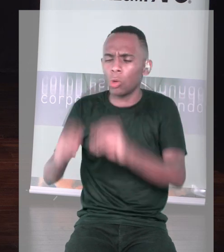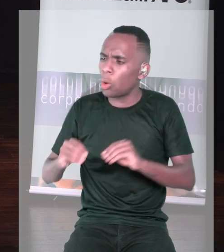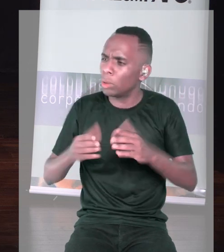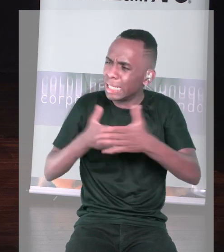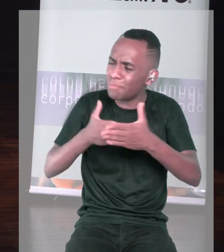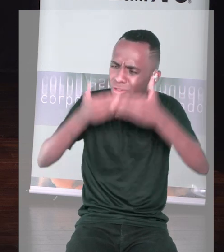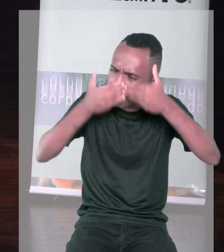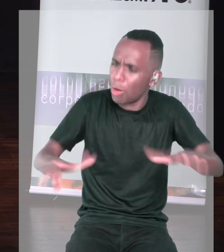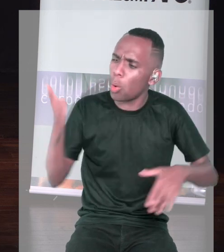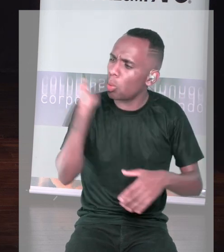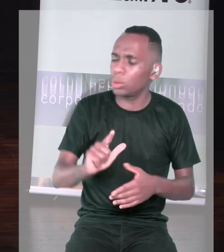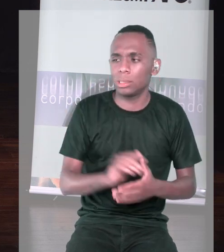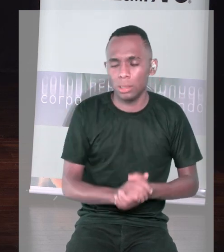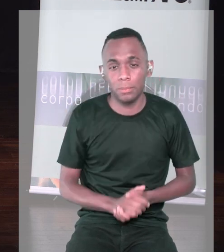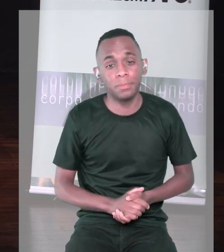muro.